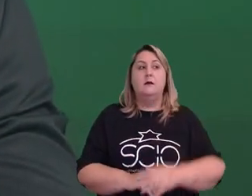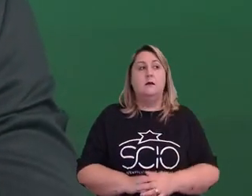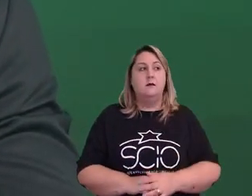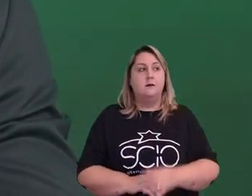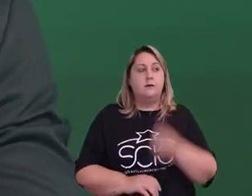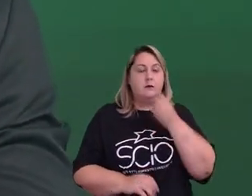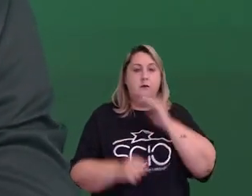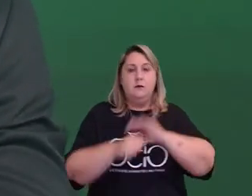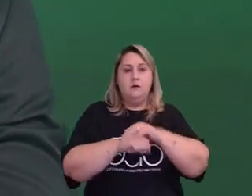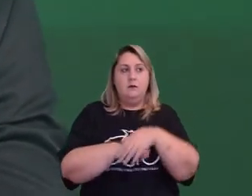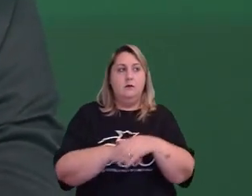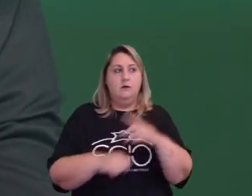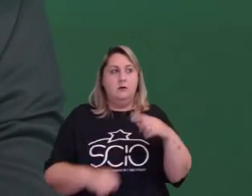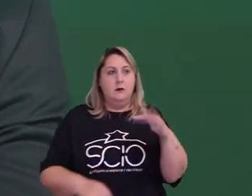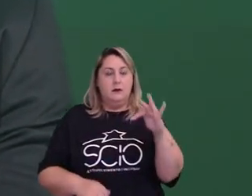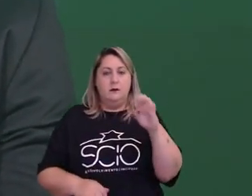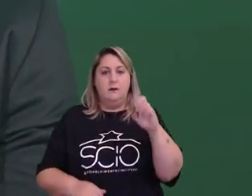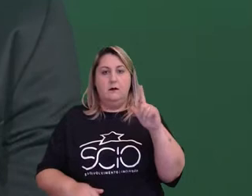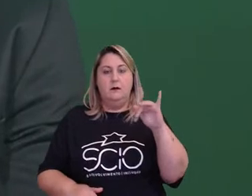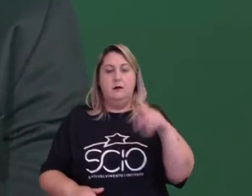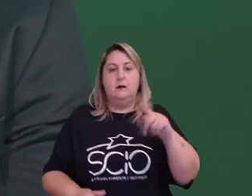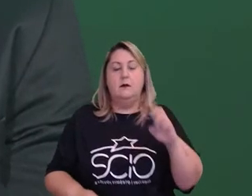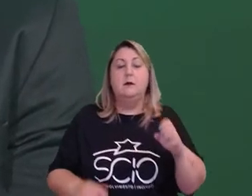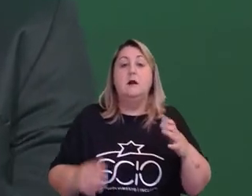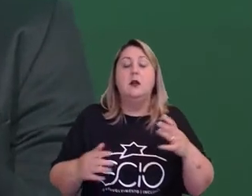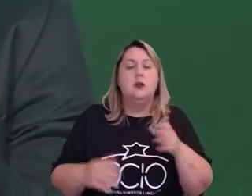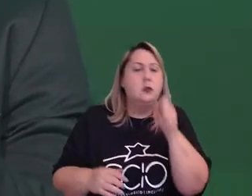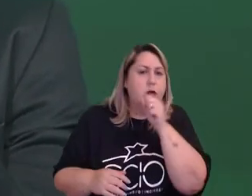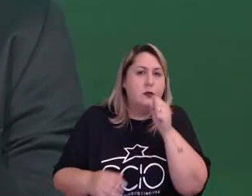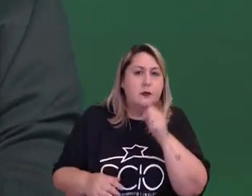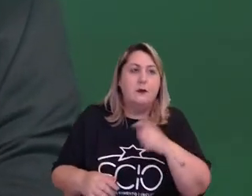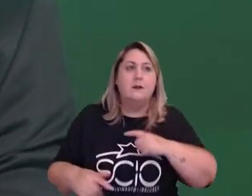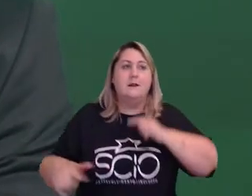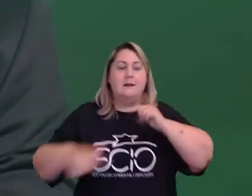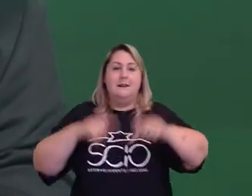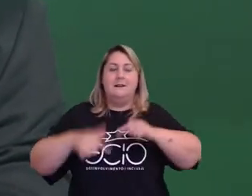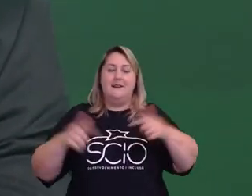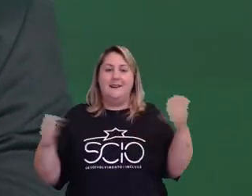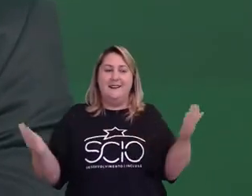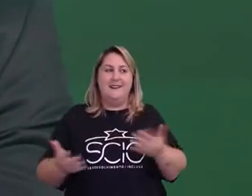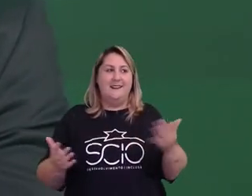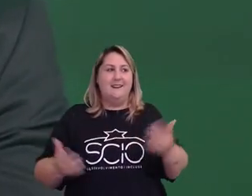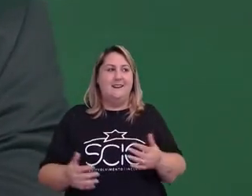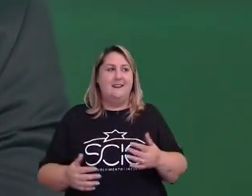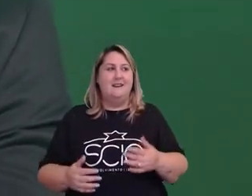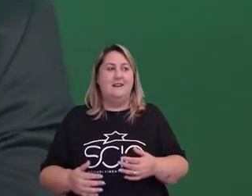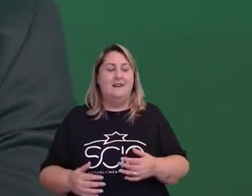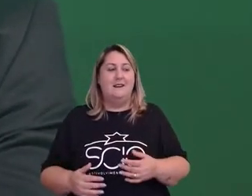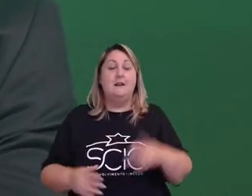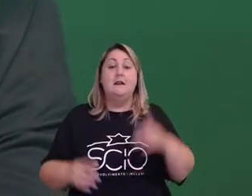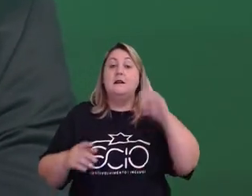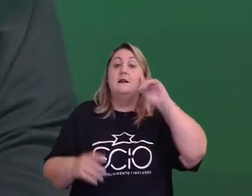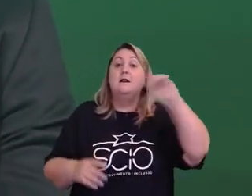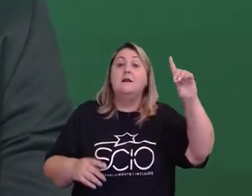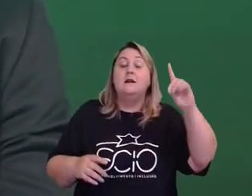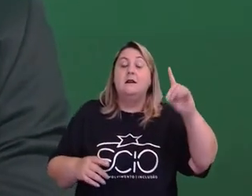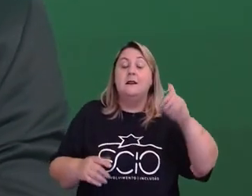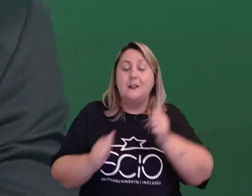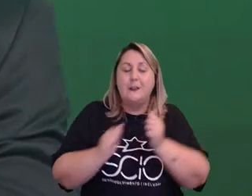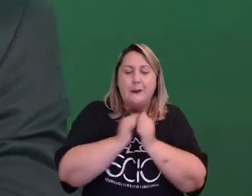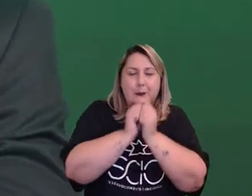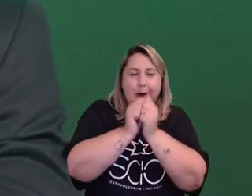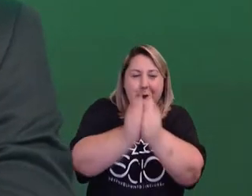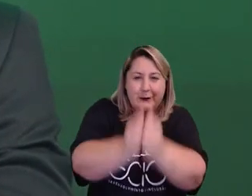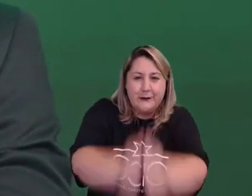boa noite pra gente aqui e falou assim: foi show e eu estou indo trabalhar agora. Felipe, que Deus o